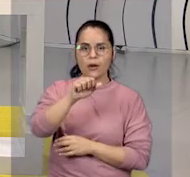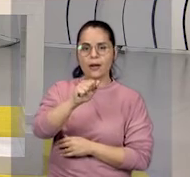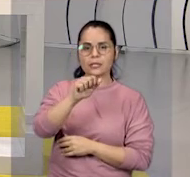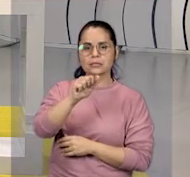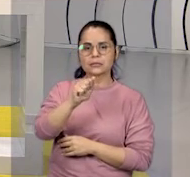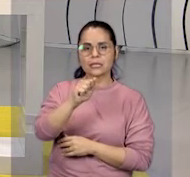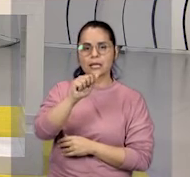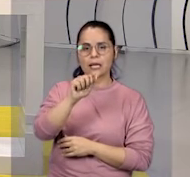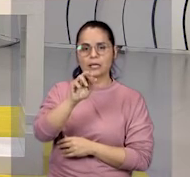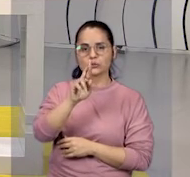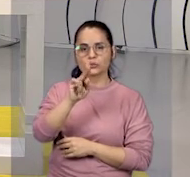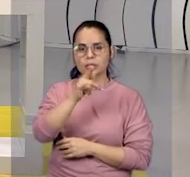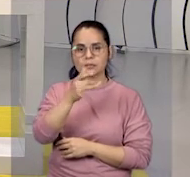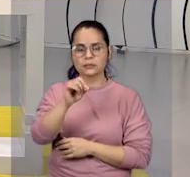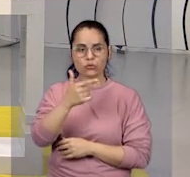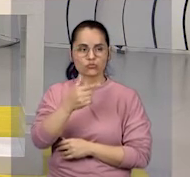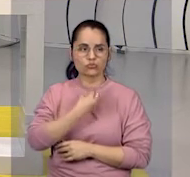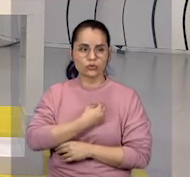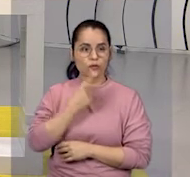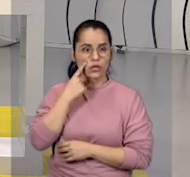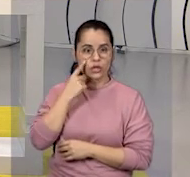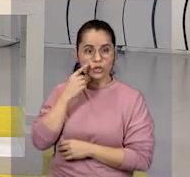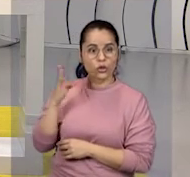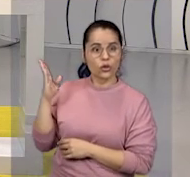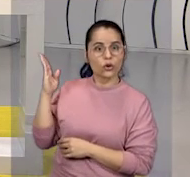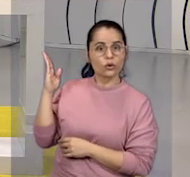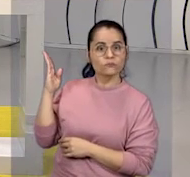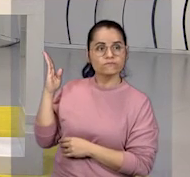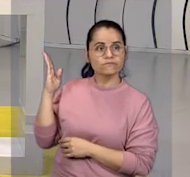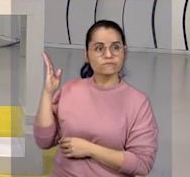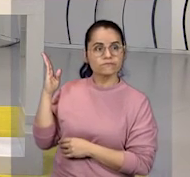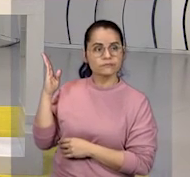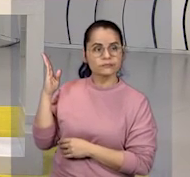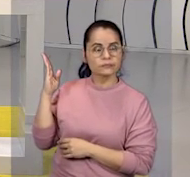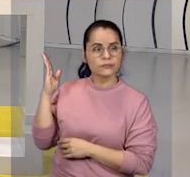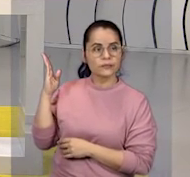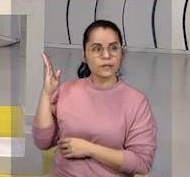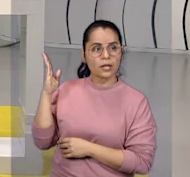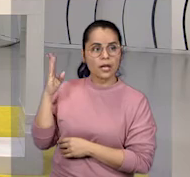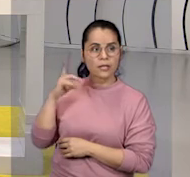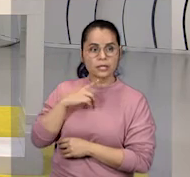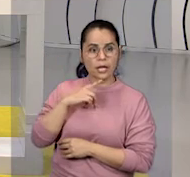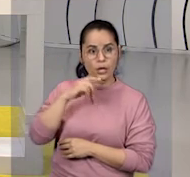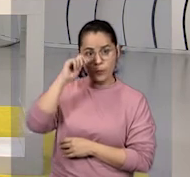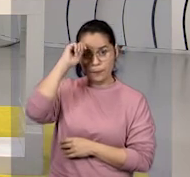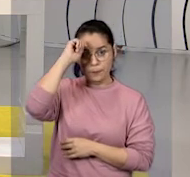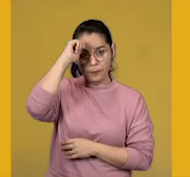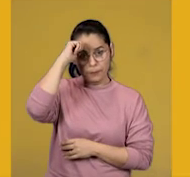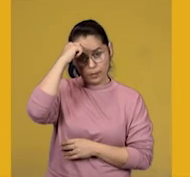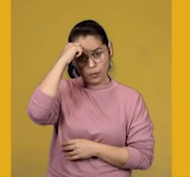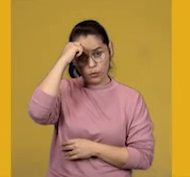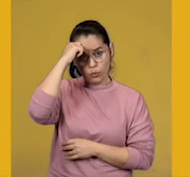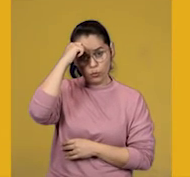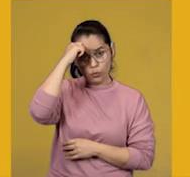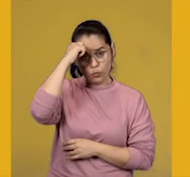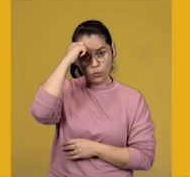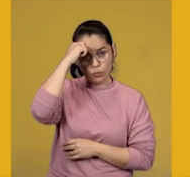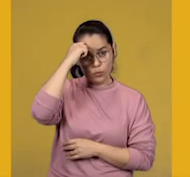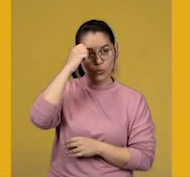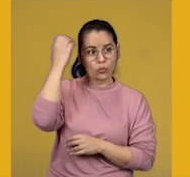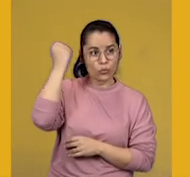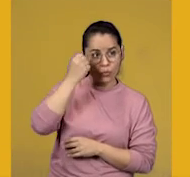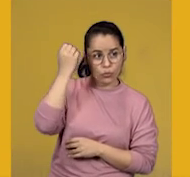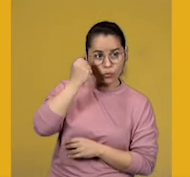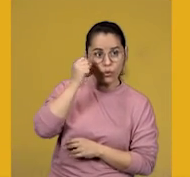elas ficaram sem vida. Temos uma escala aí entre o branco e o preto. O que